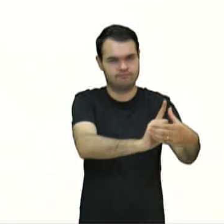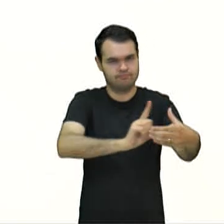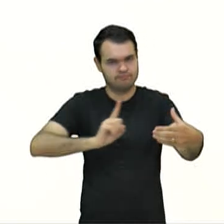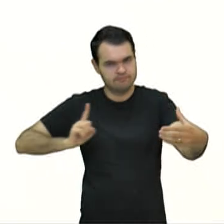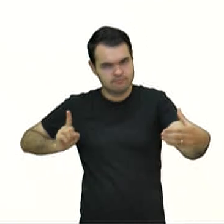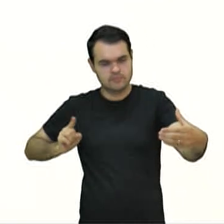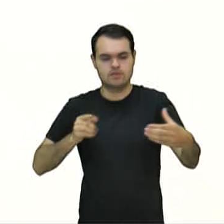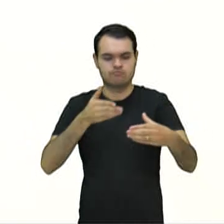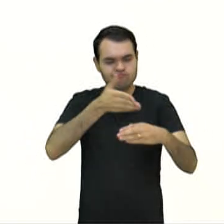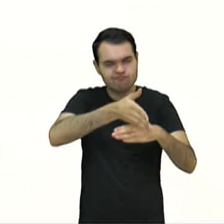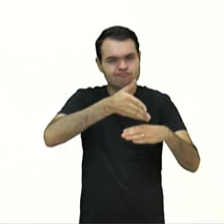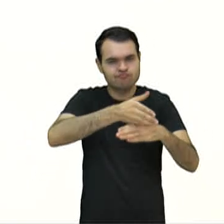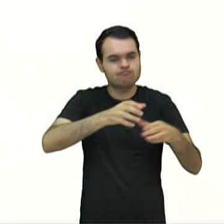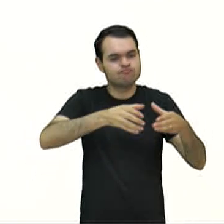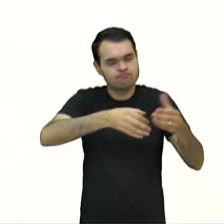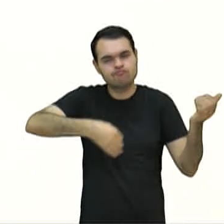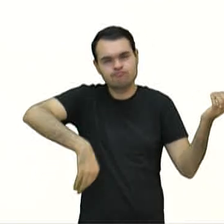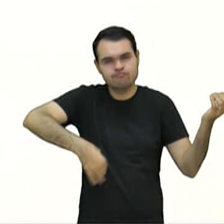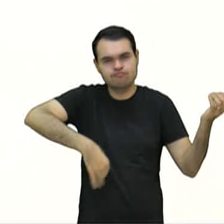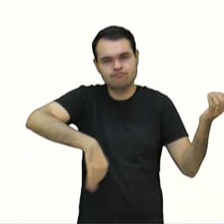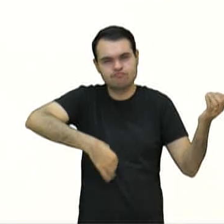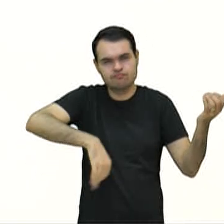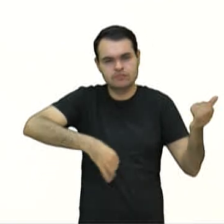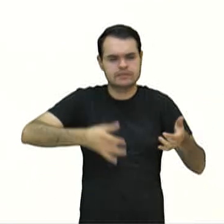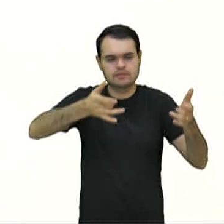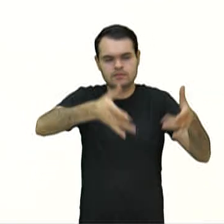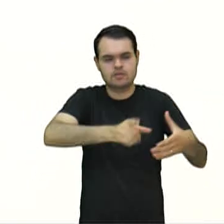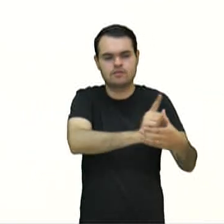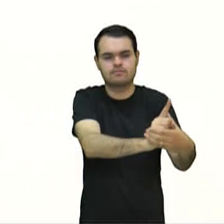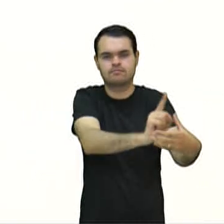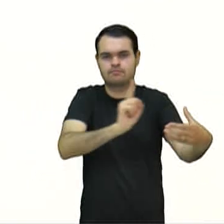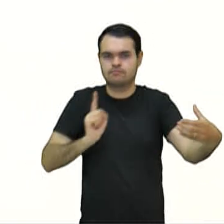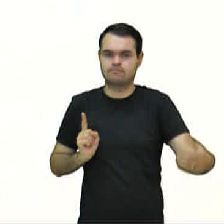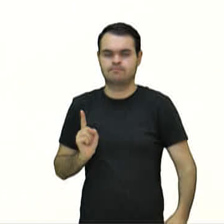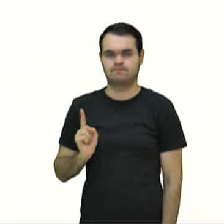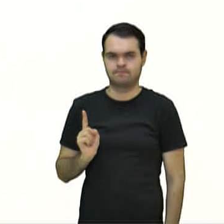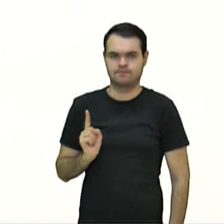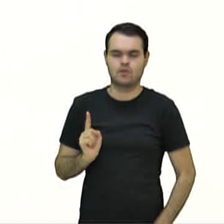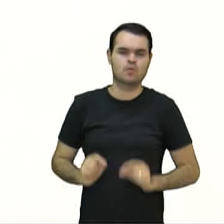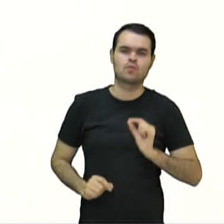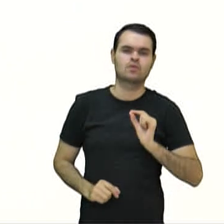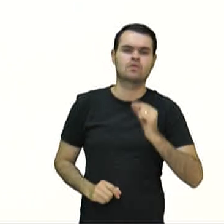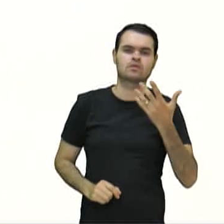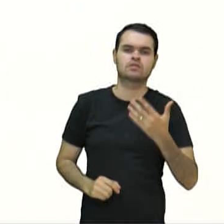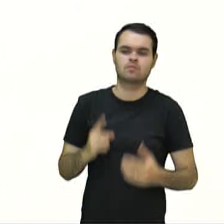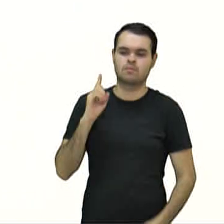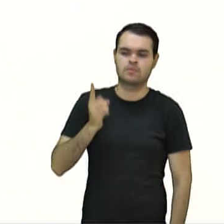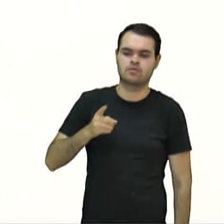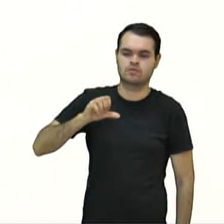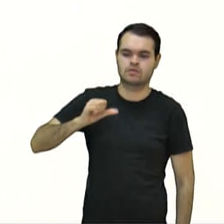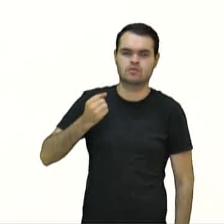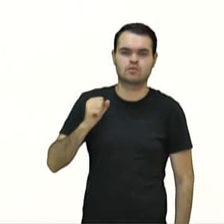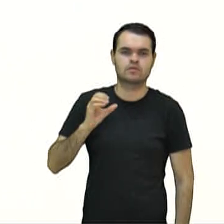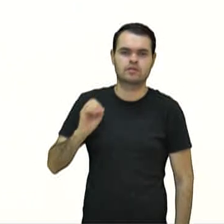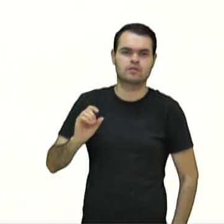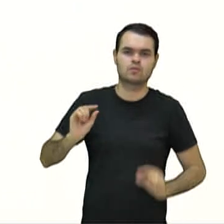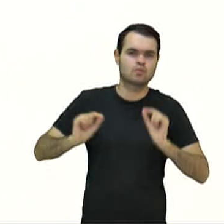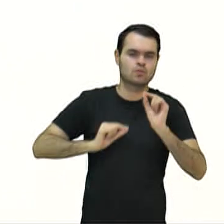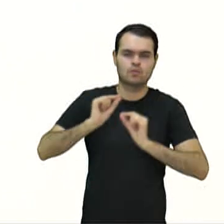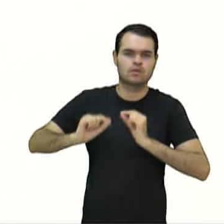ele participava da banda e deixou a banda naquele ano. E o que aconteceu nos anos 80? O que aconteceu